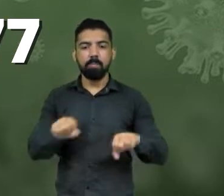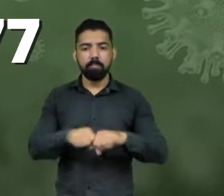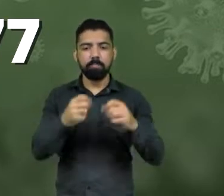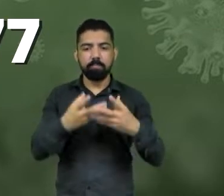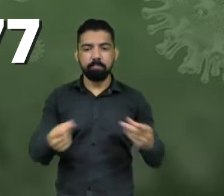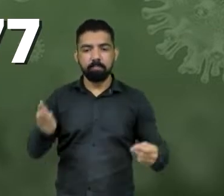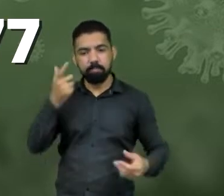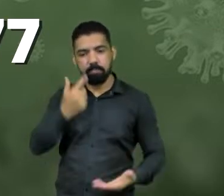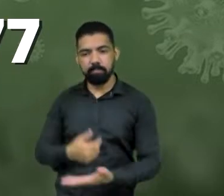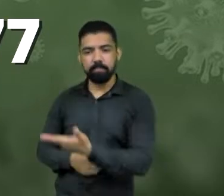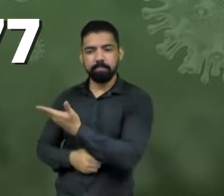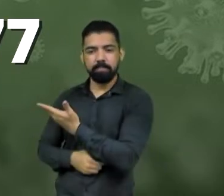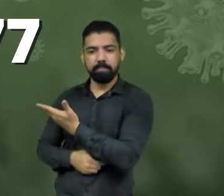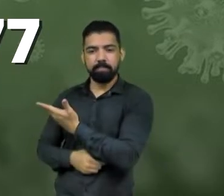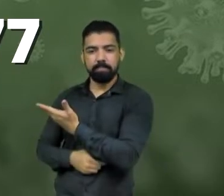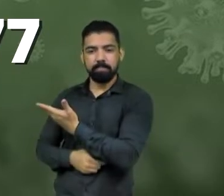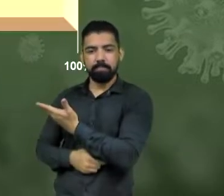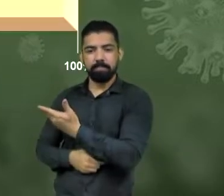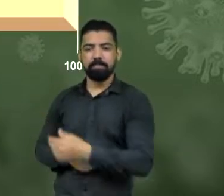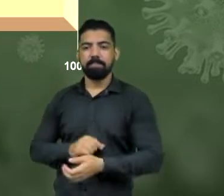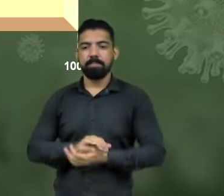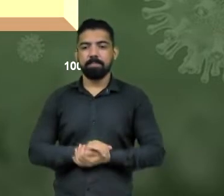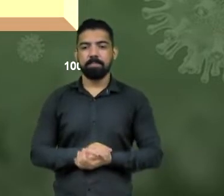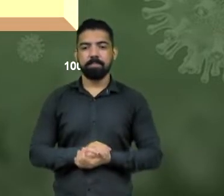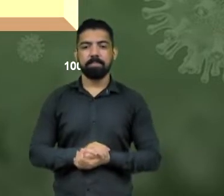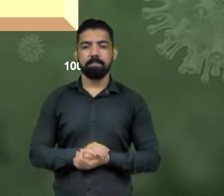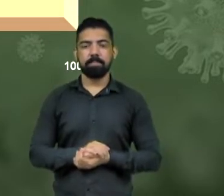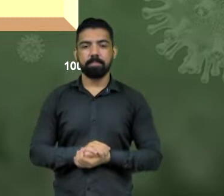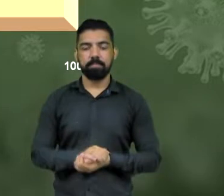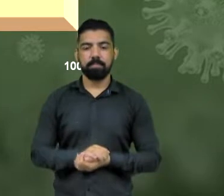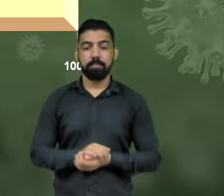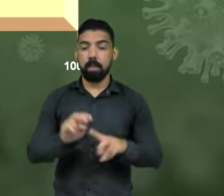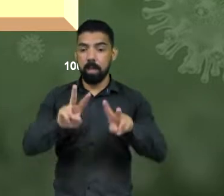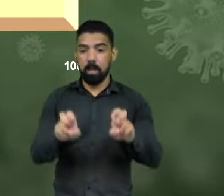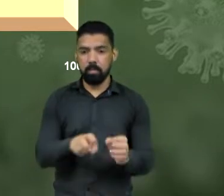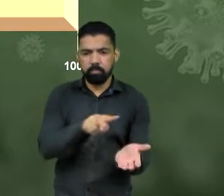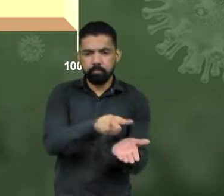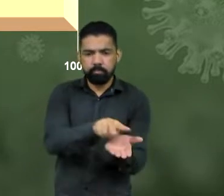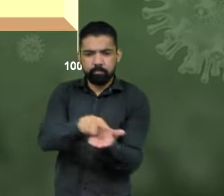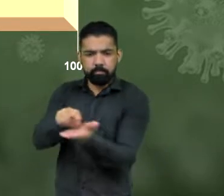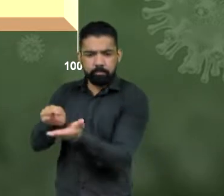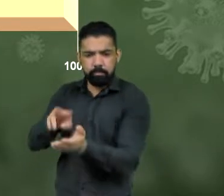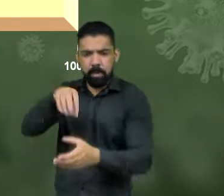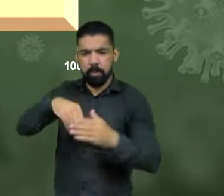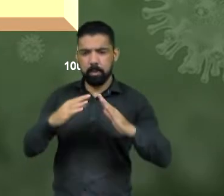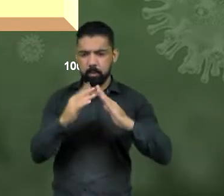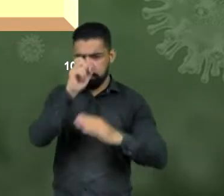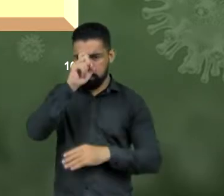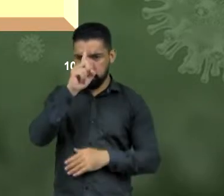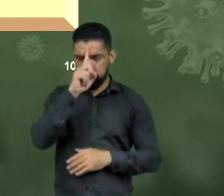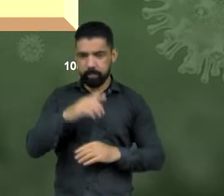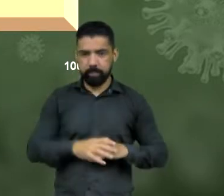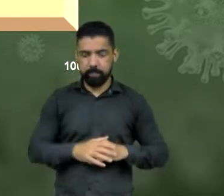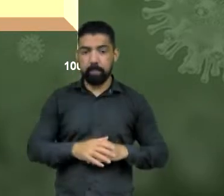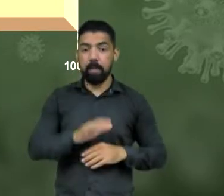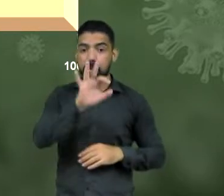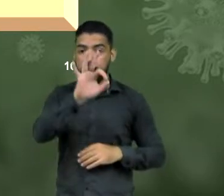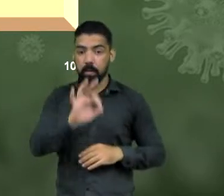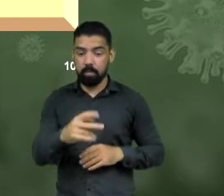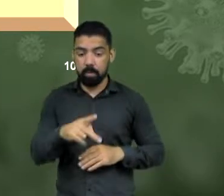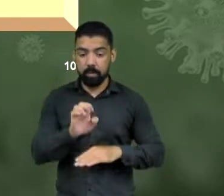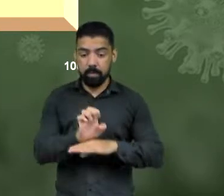1.120.277 pessoas conseguiram vencer o coronavírus. Em relação às internações, a taxa de ocupação nas UTIs do Ceará está em